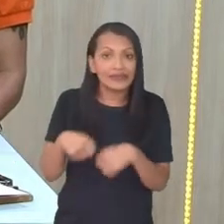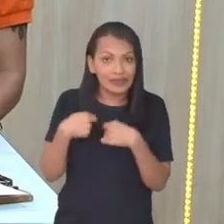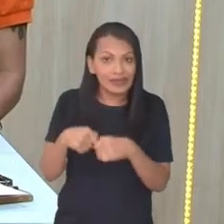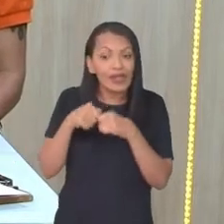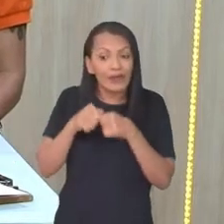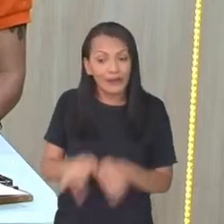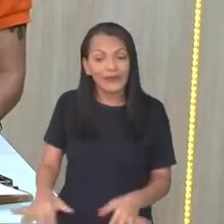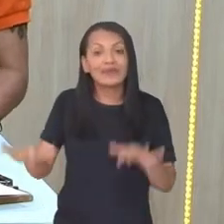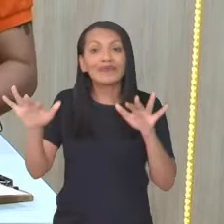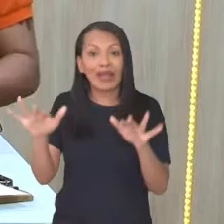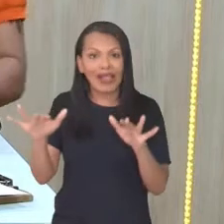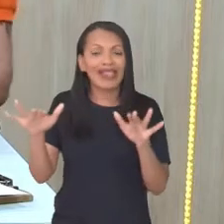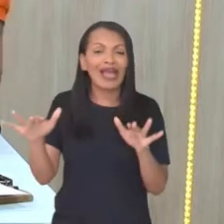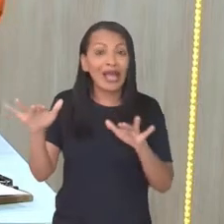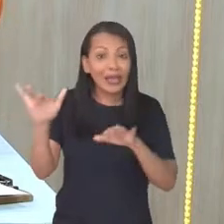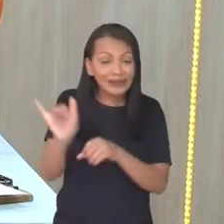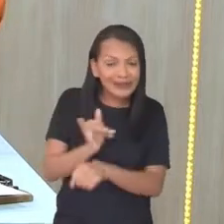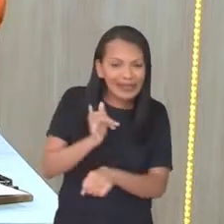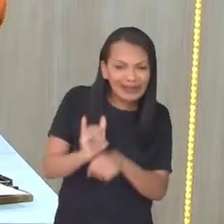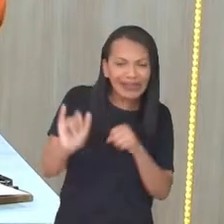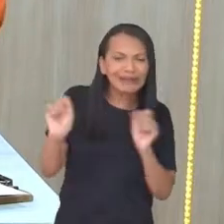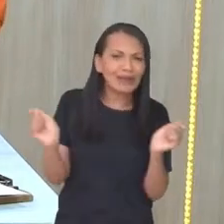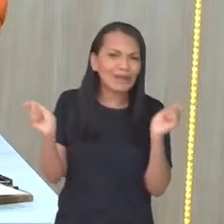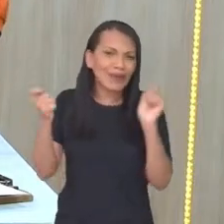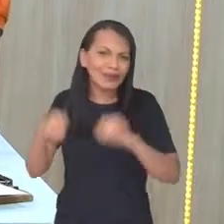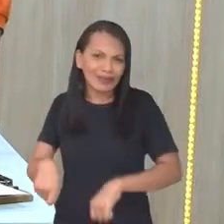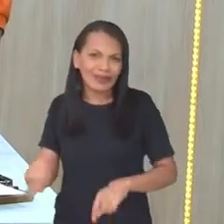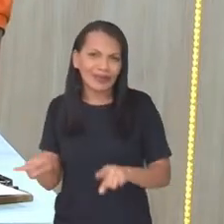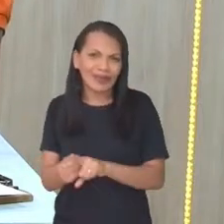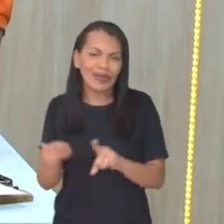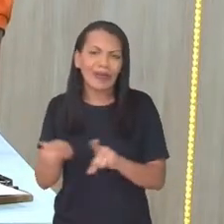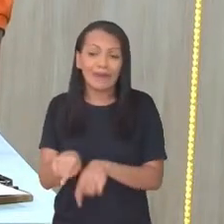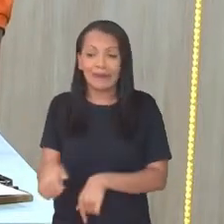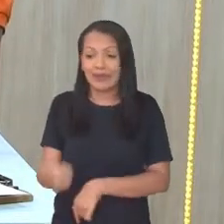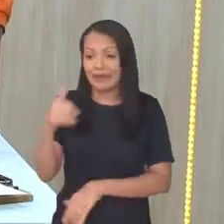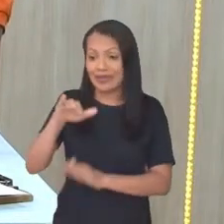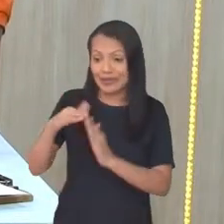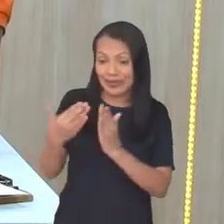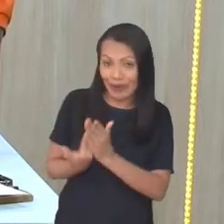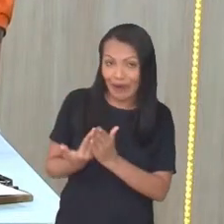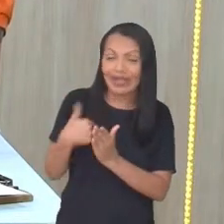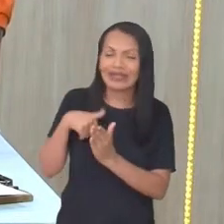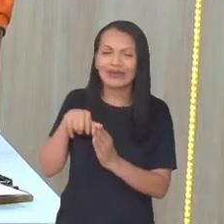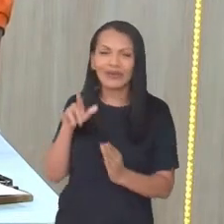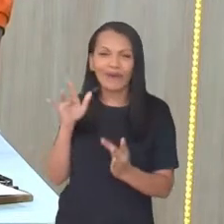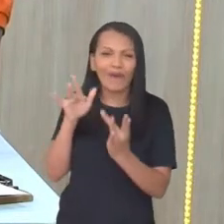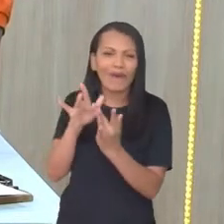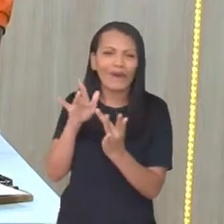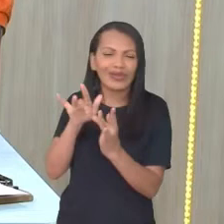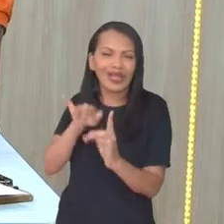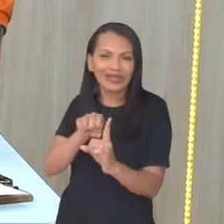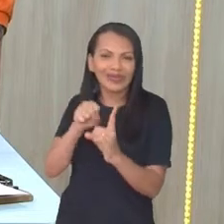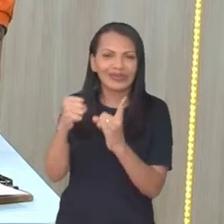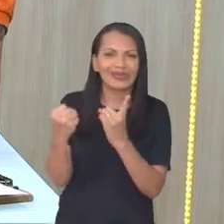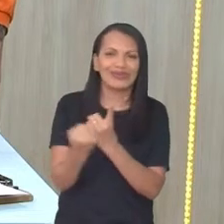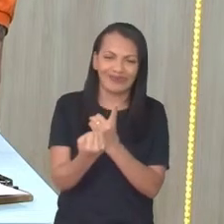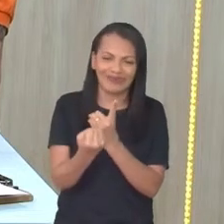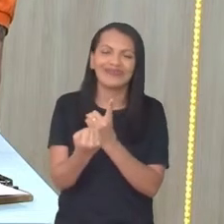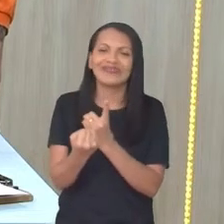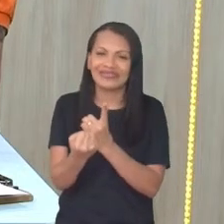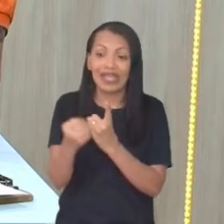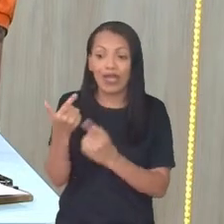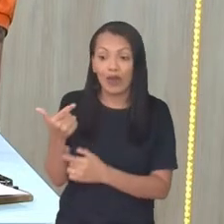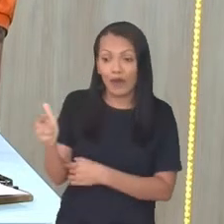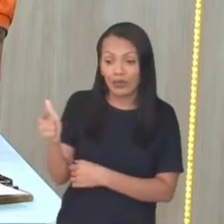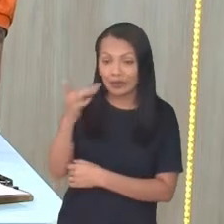disseminar essas formas de inclusão na escola, primeiro porque a escola é o primeiro momento da gente em sociedade, né? O primeiro contato da gente com